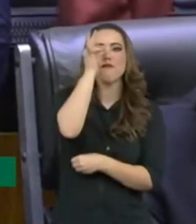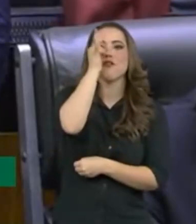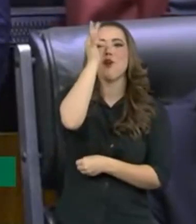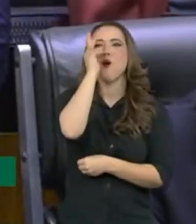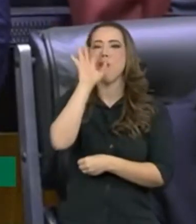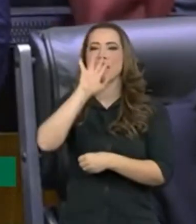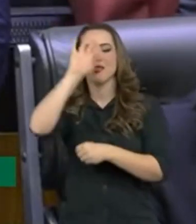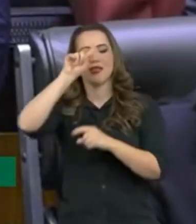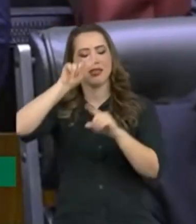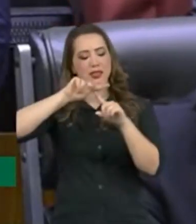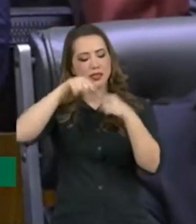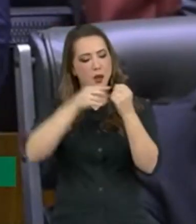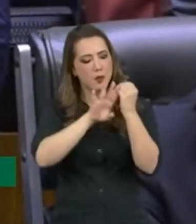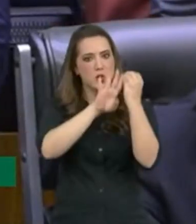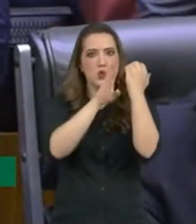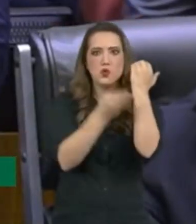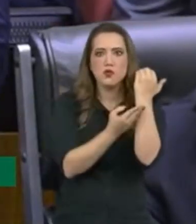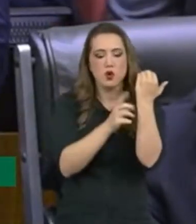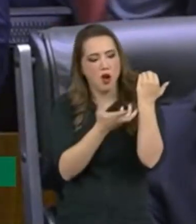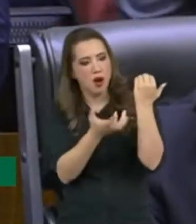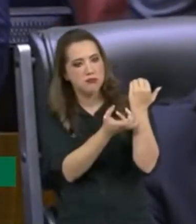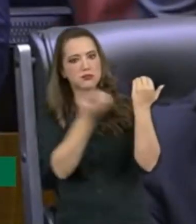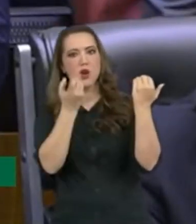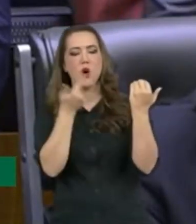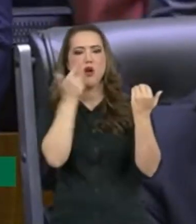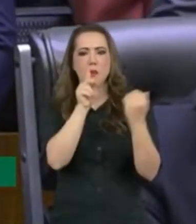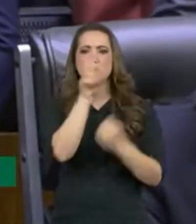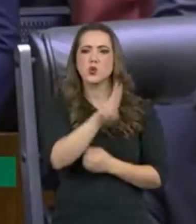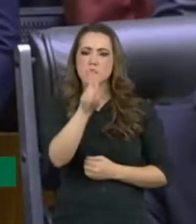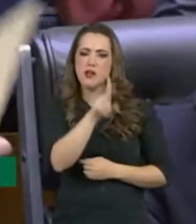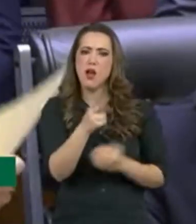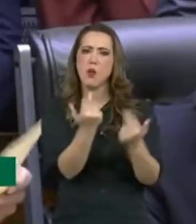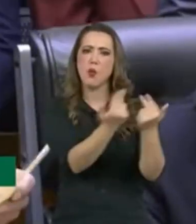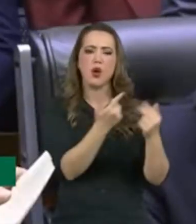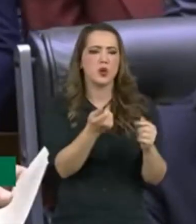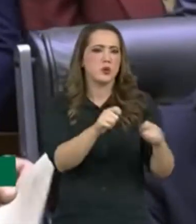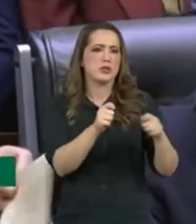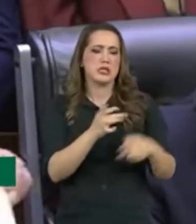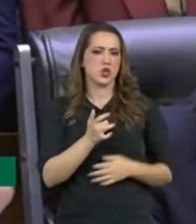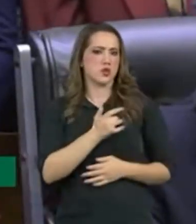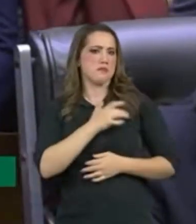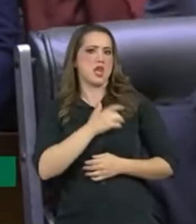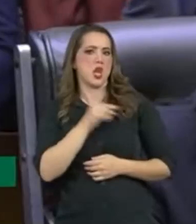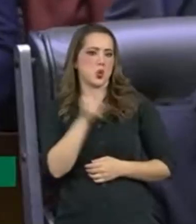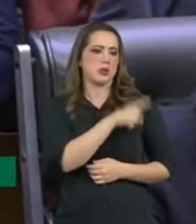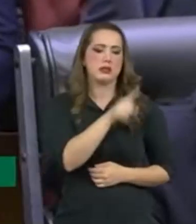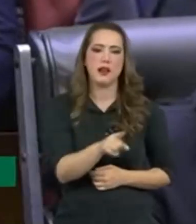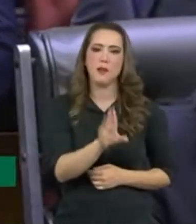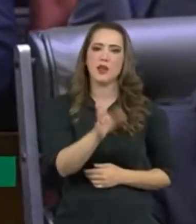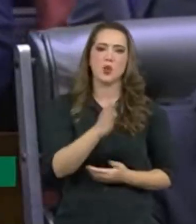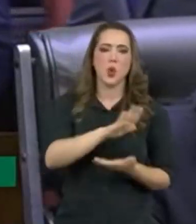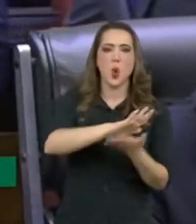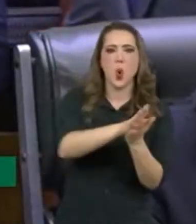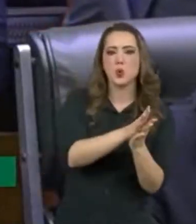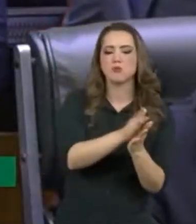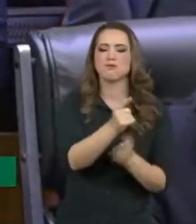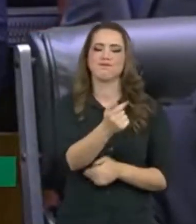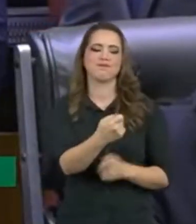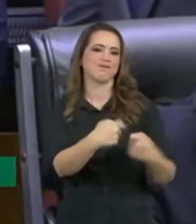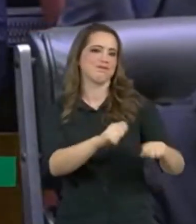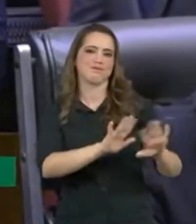nossa criatividade, que todos possam dela usufruir sem censura e sem discriminação.